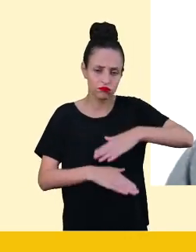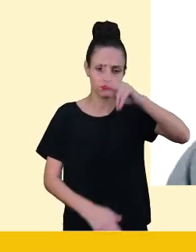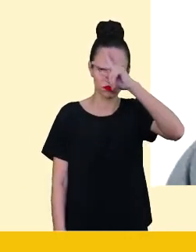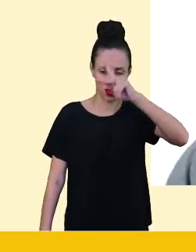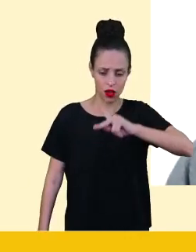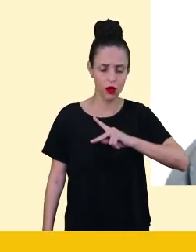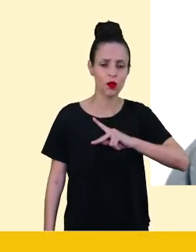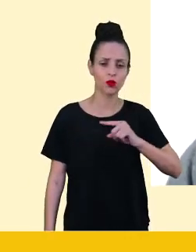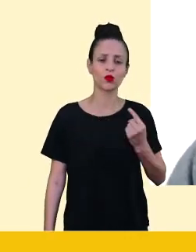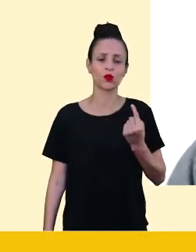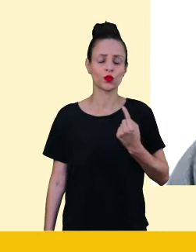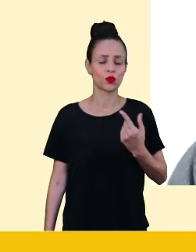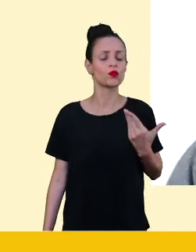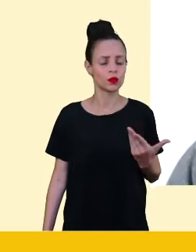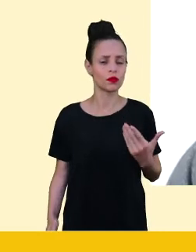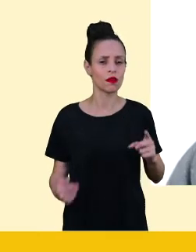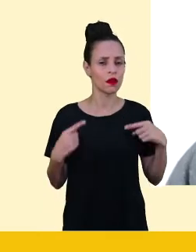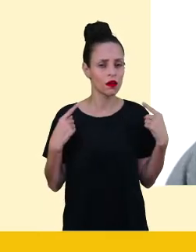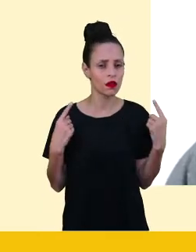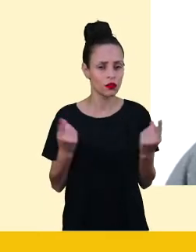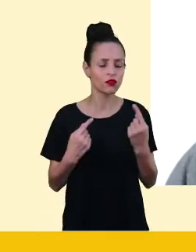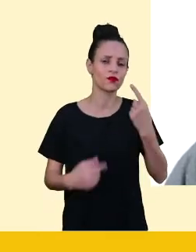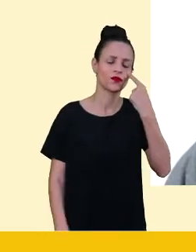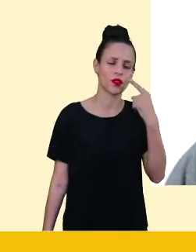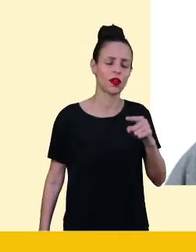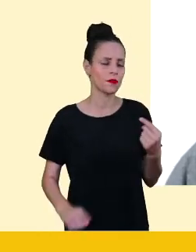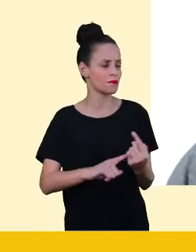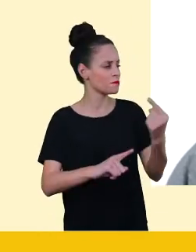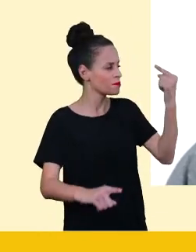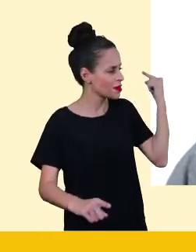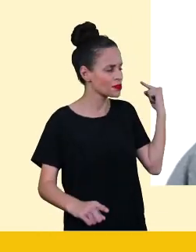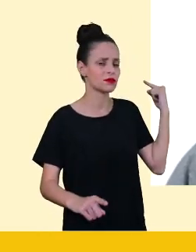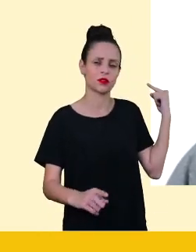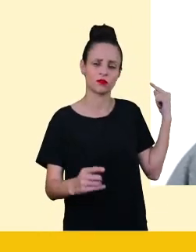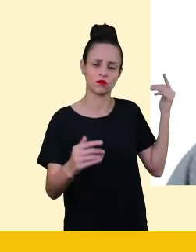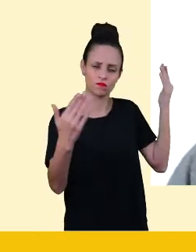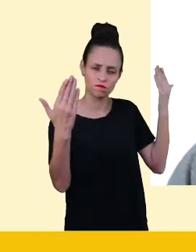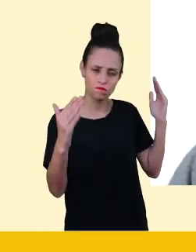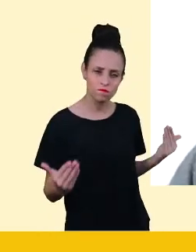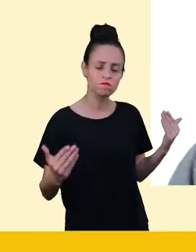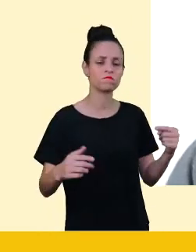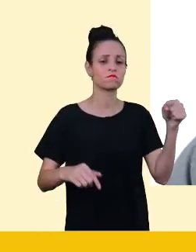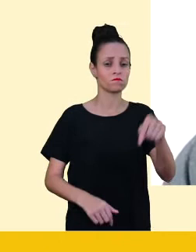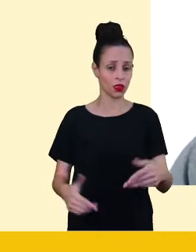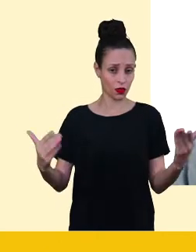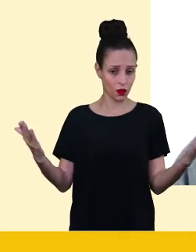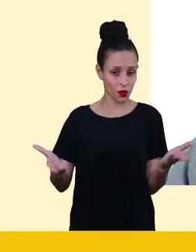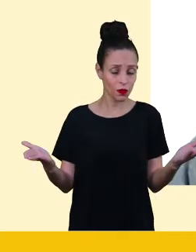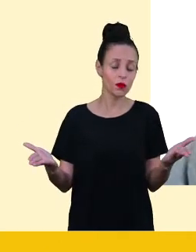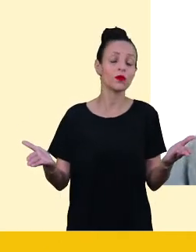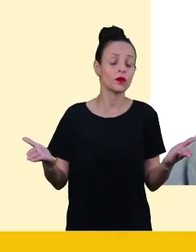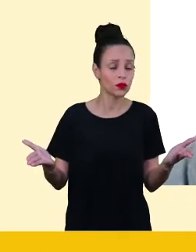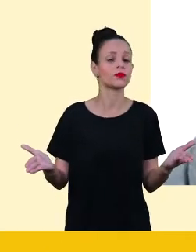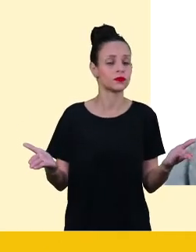gente, olhando naquele tempo, no passado, e agora, né?